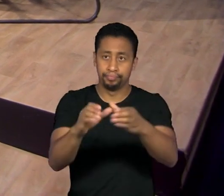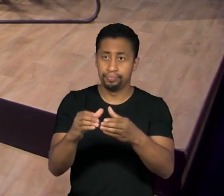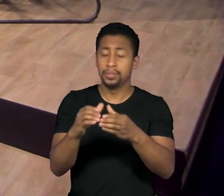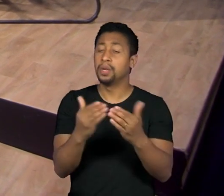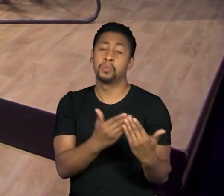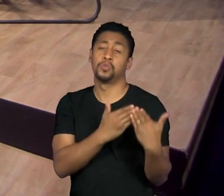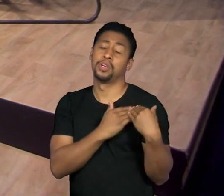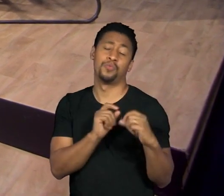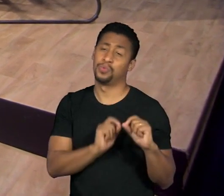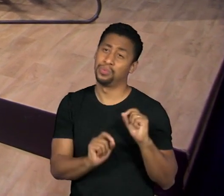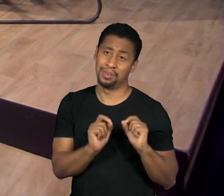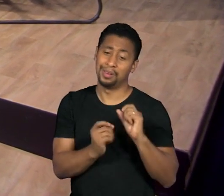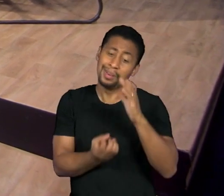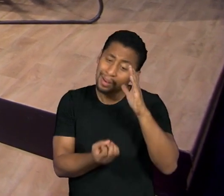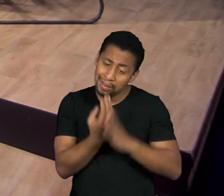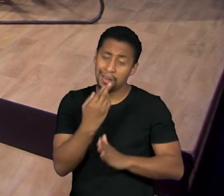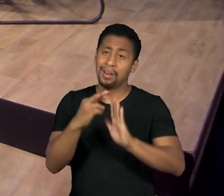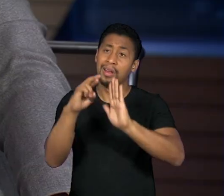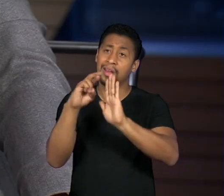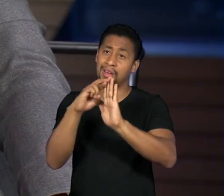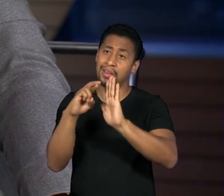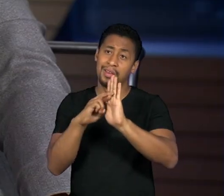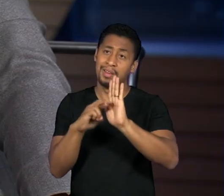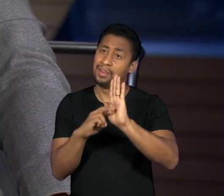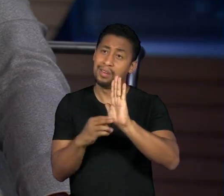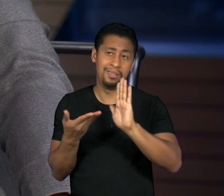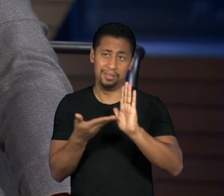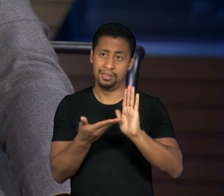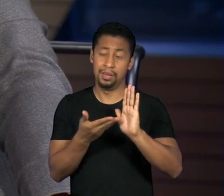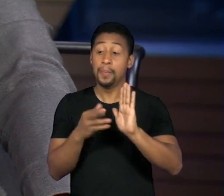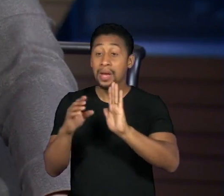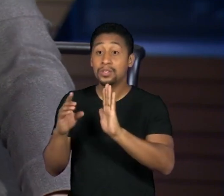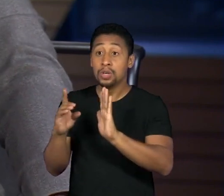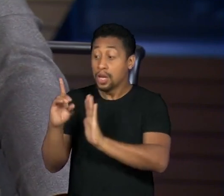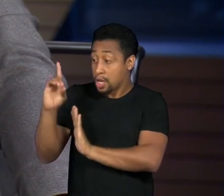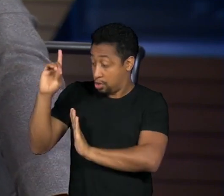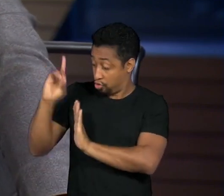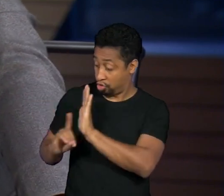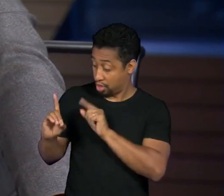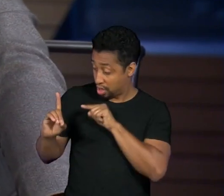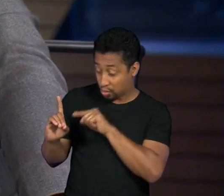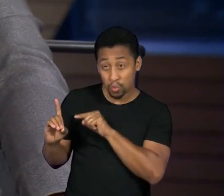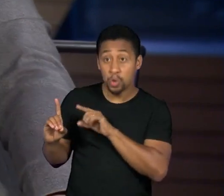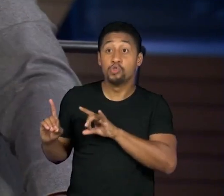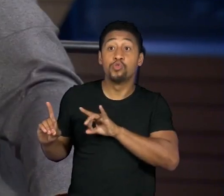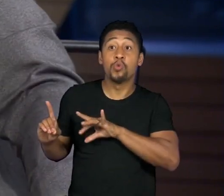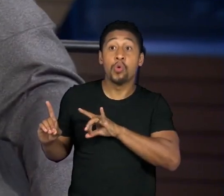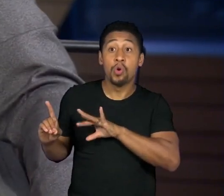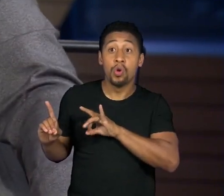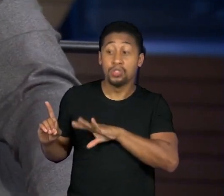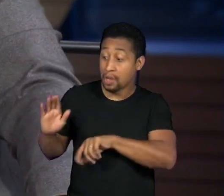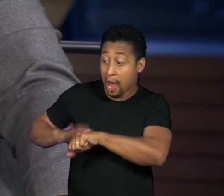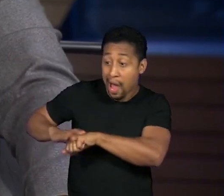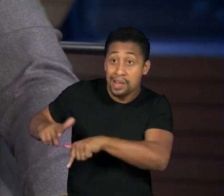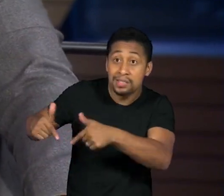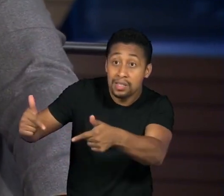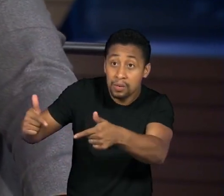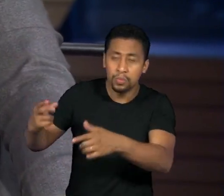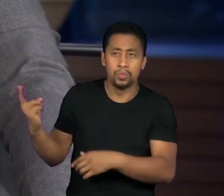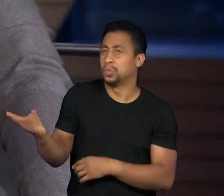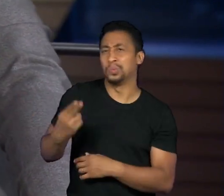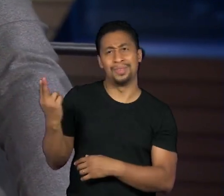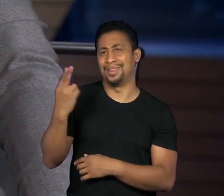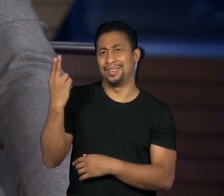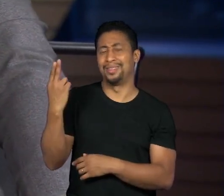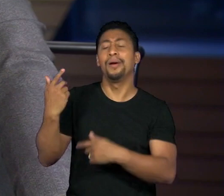normas. Agora, o direito não age por si só. O direito, como é um produto humano, obviamente, depende do ser humano. Não